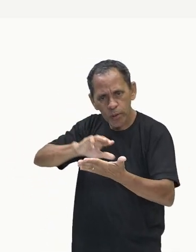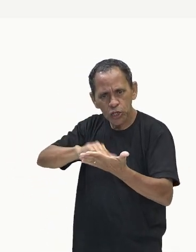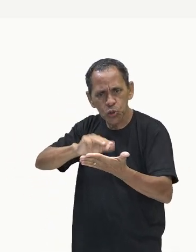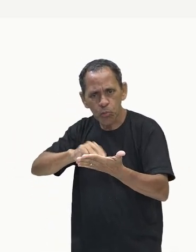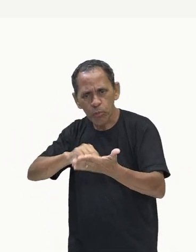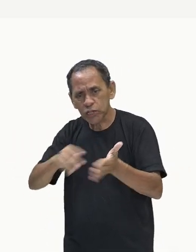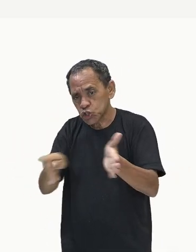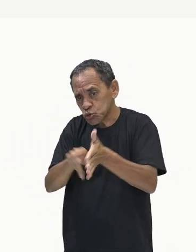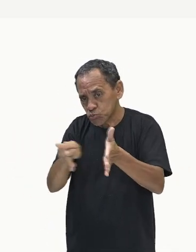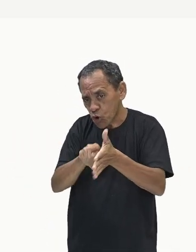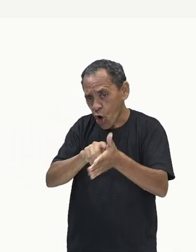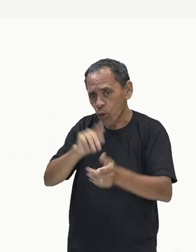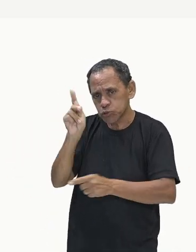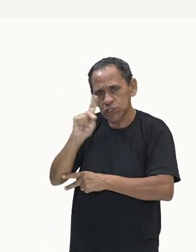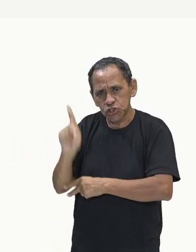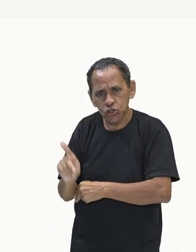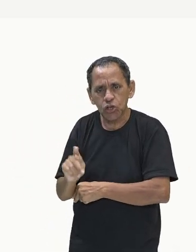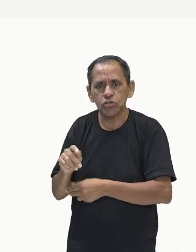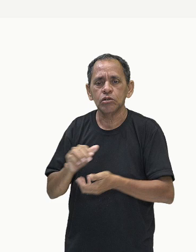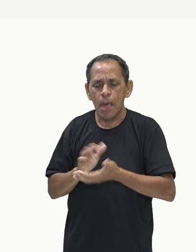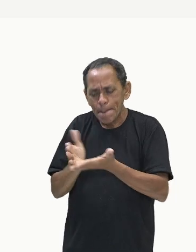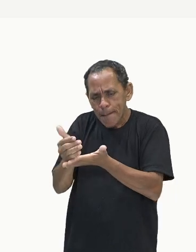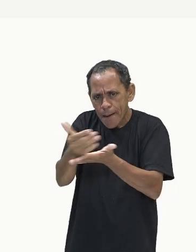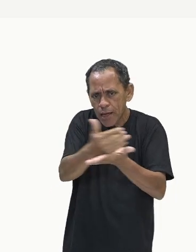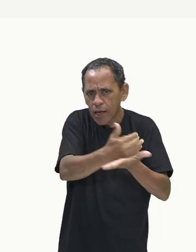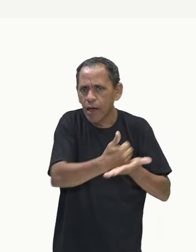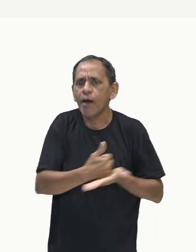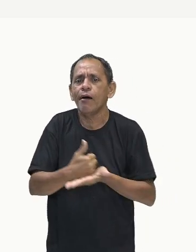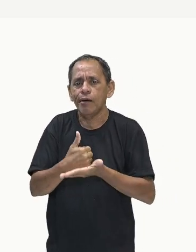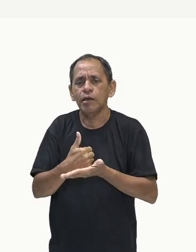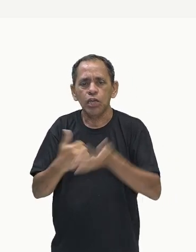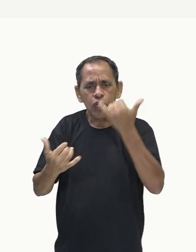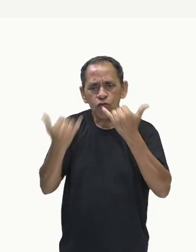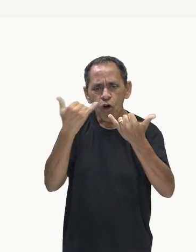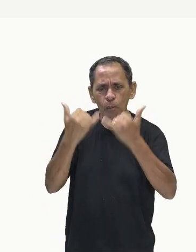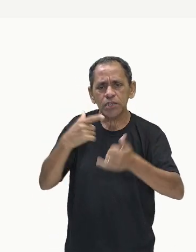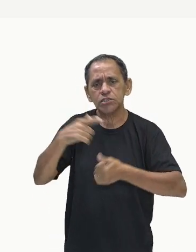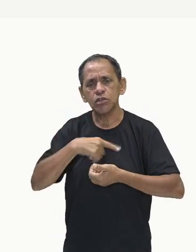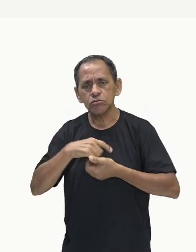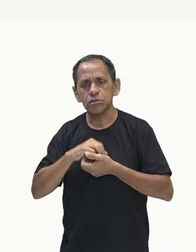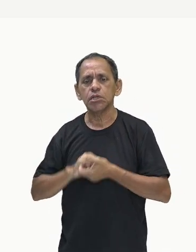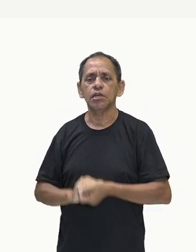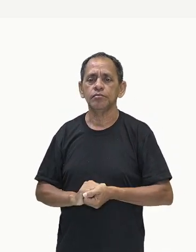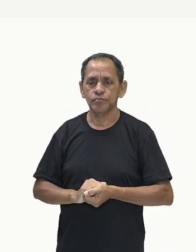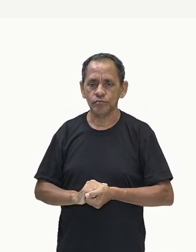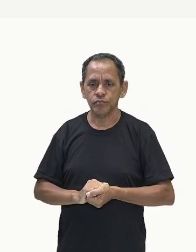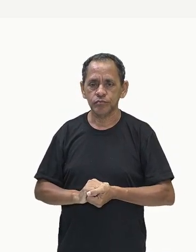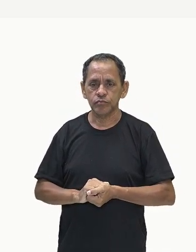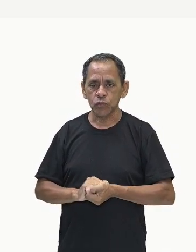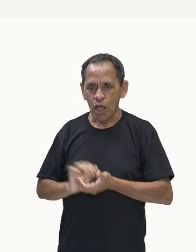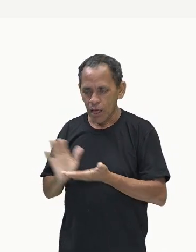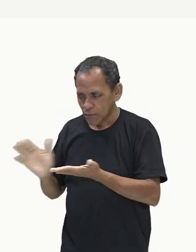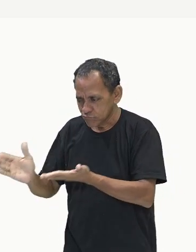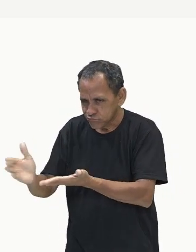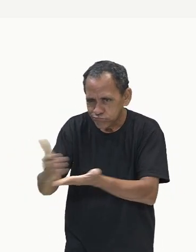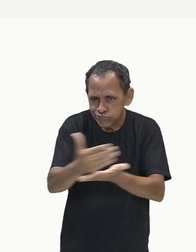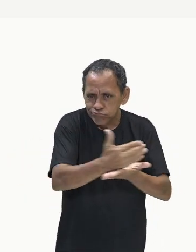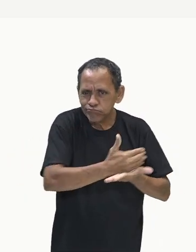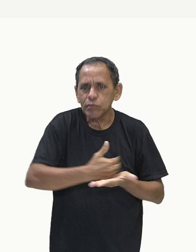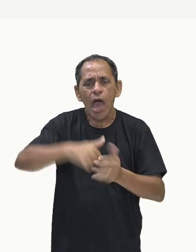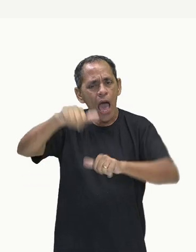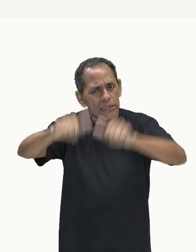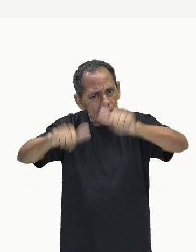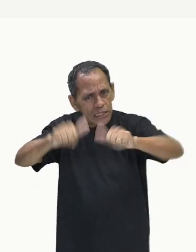métodos históricos, é importante a gente ter isso em mente, ele traz à tona esses vestígios, analisa